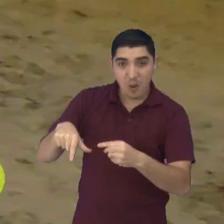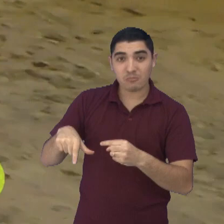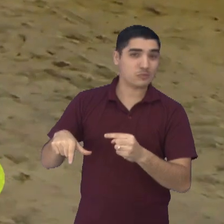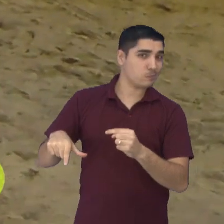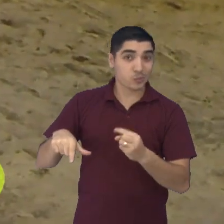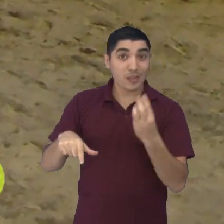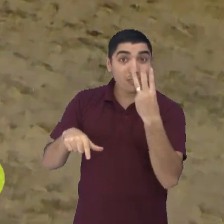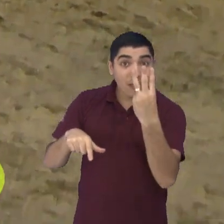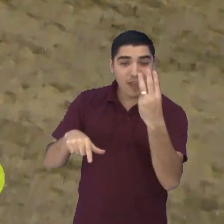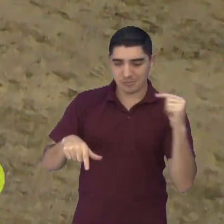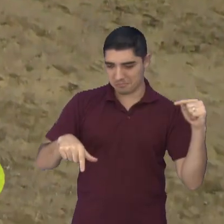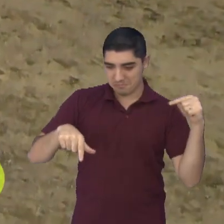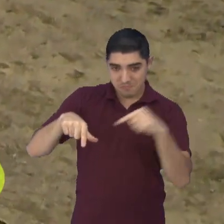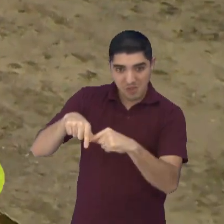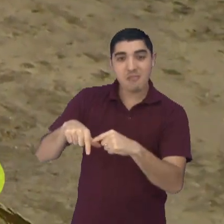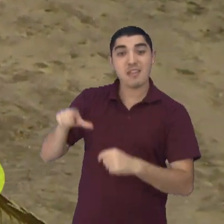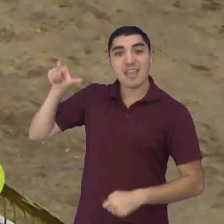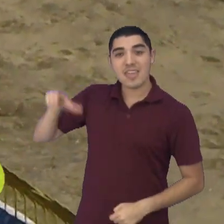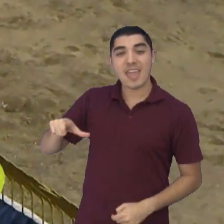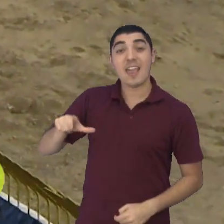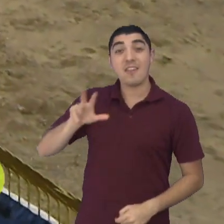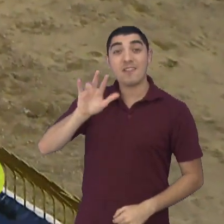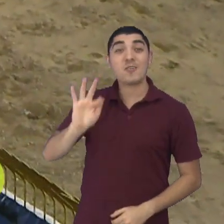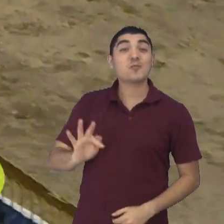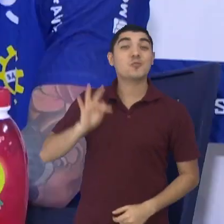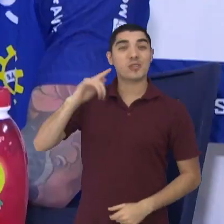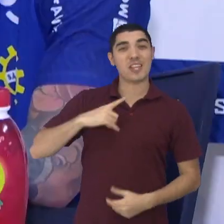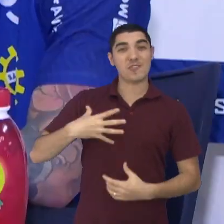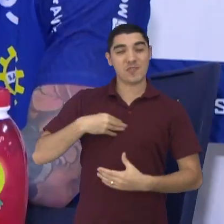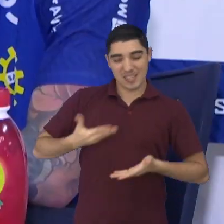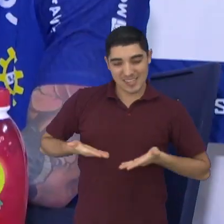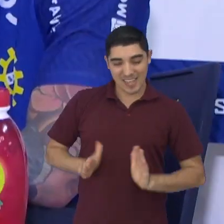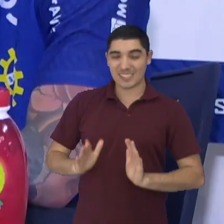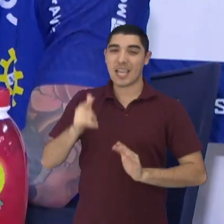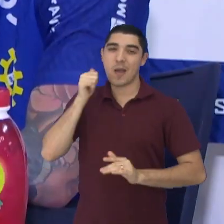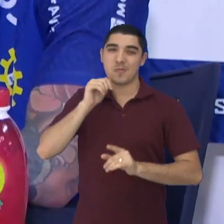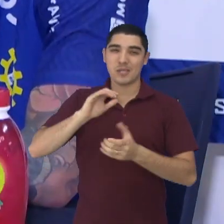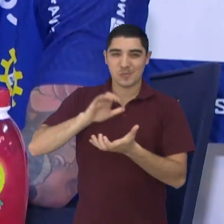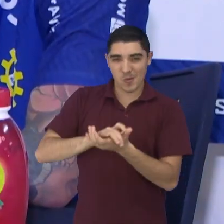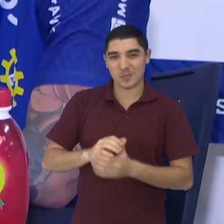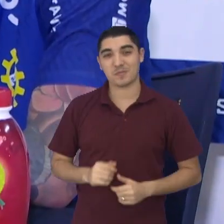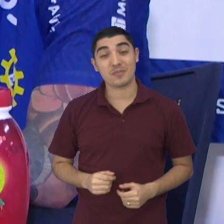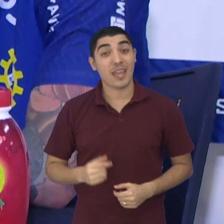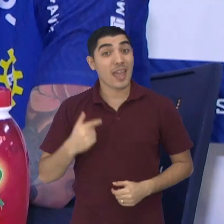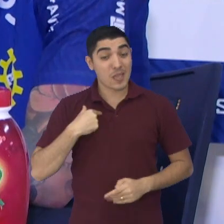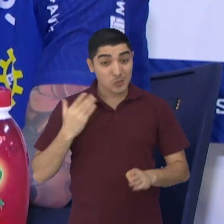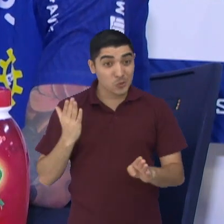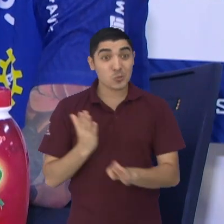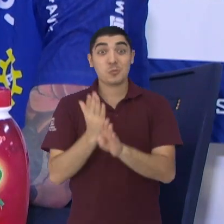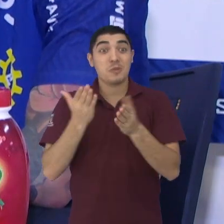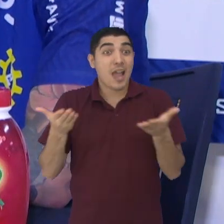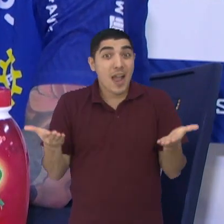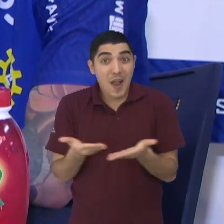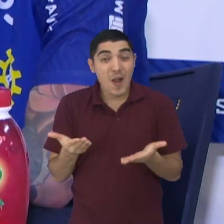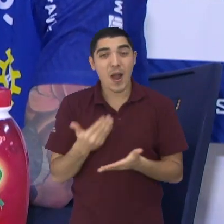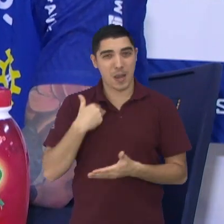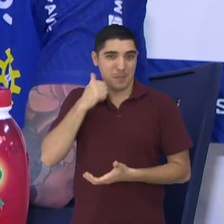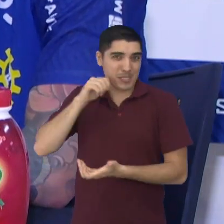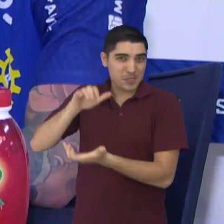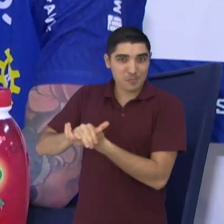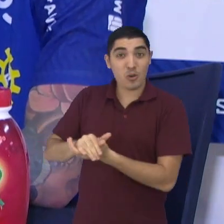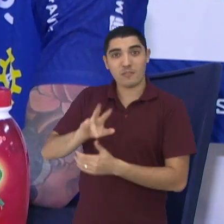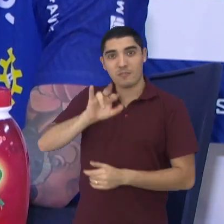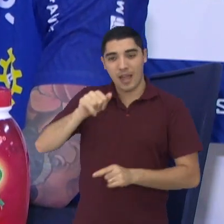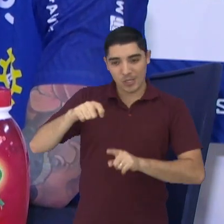cabeça. Gol do futuro papai. A gente descobriu faz pouco tempo, ela está com... vai fazer 2 meses